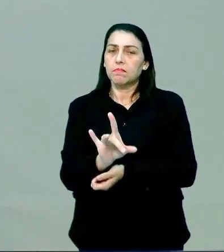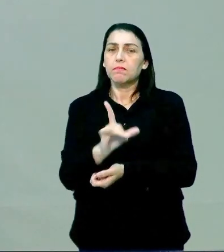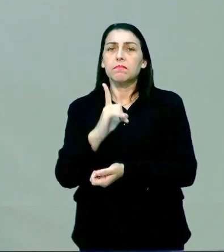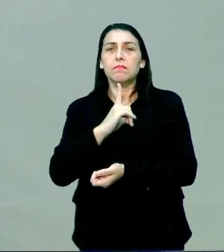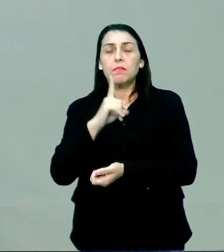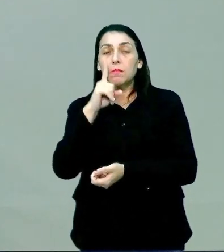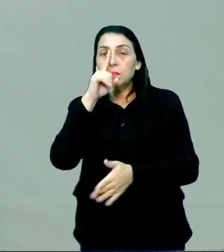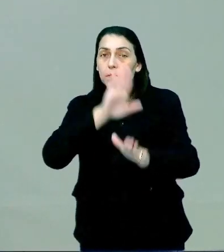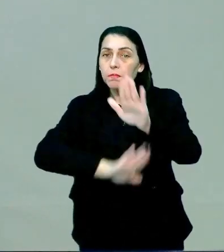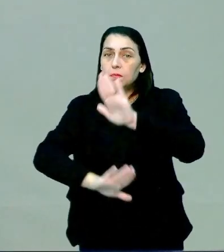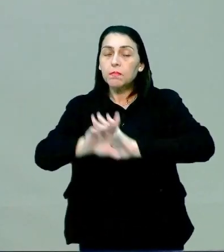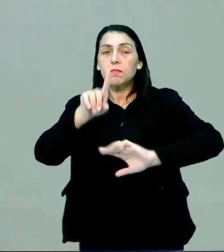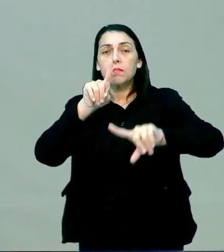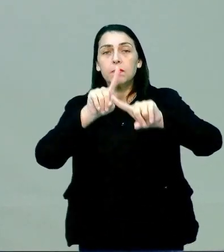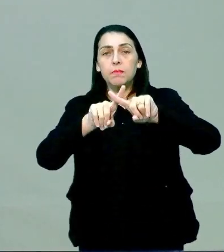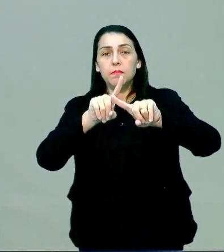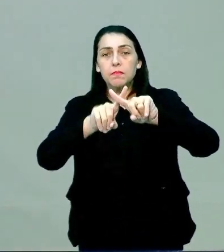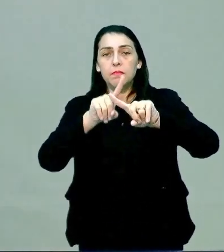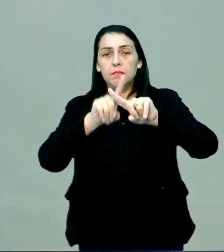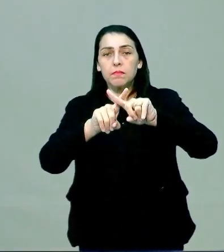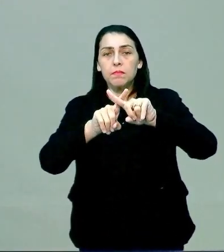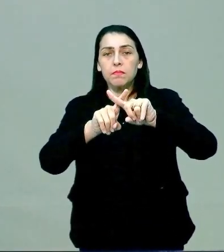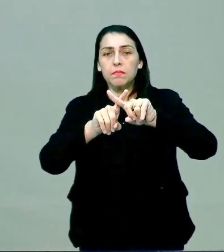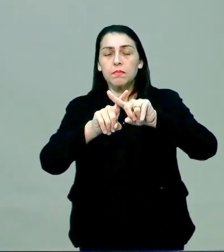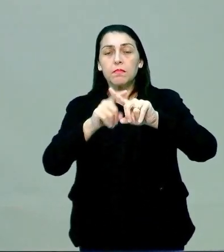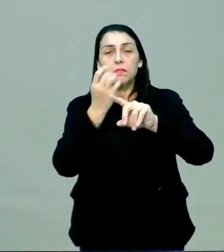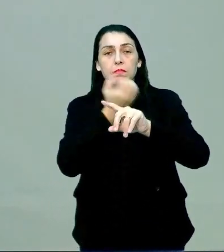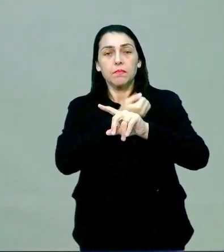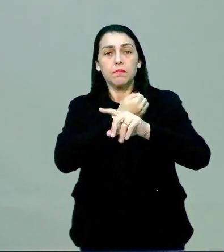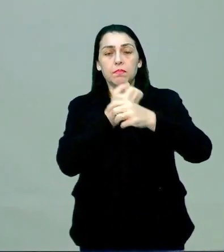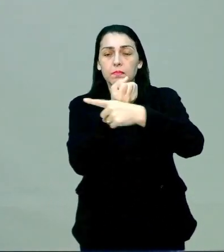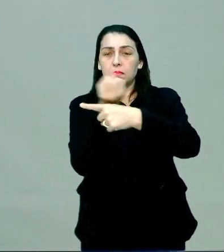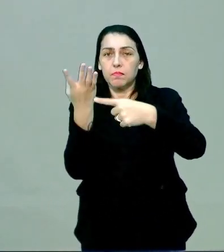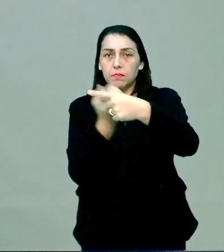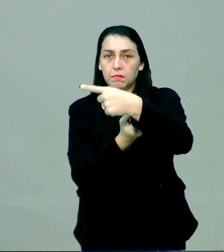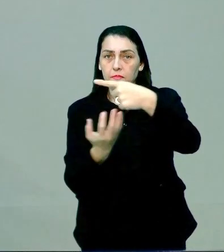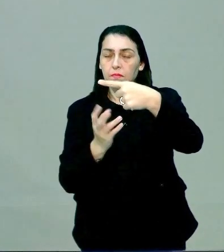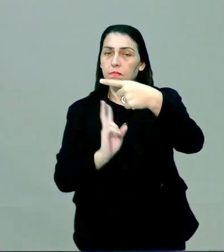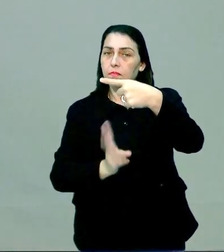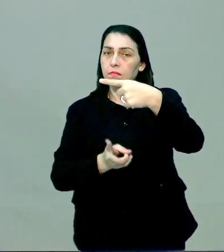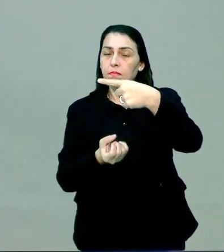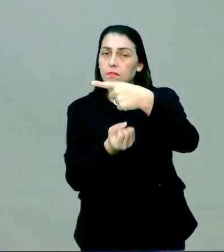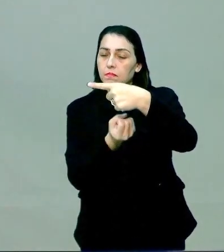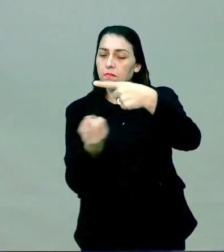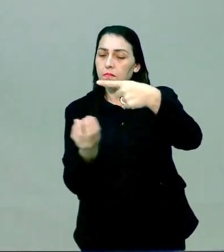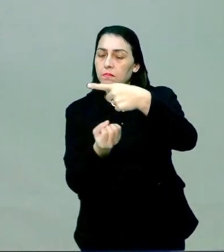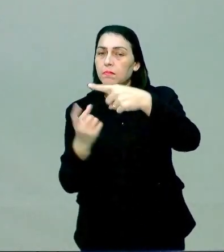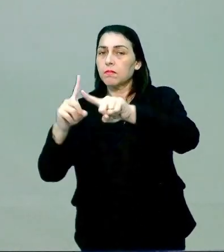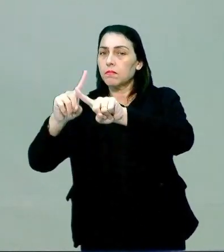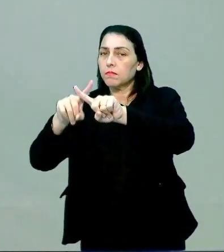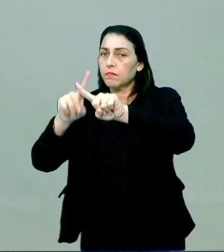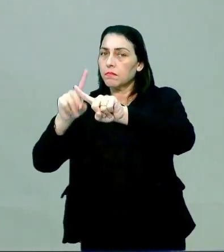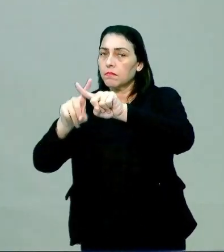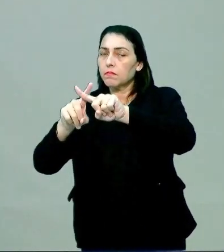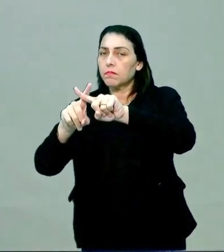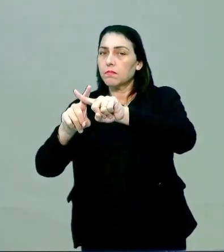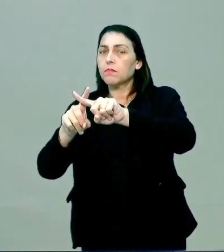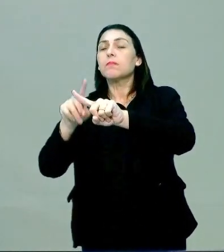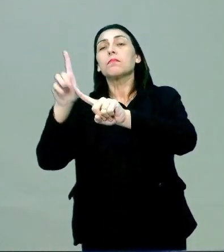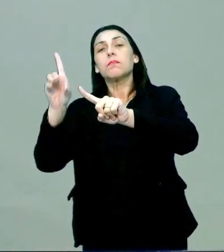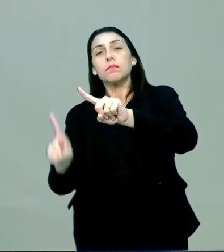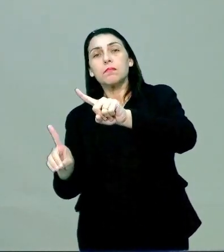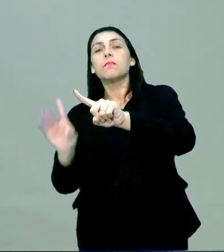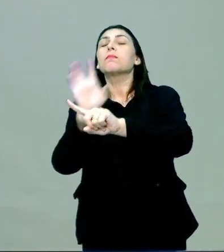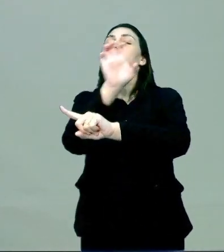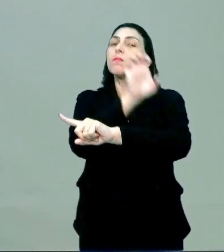ter o cuidado da multiplicação. Número de frações, que está sempre embaixo, e multiplica, tanto para o lado direito